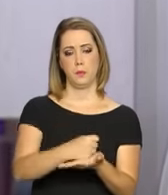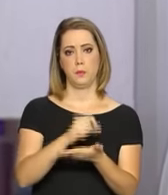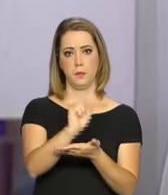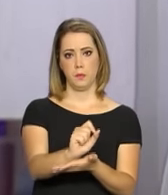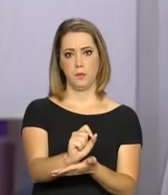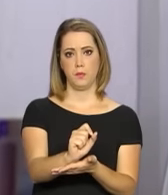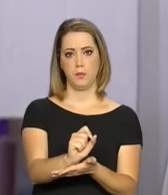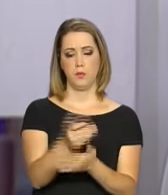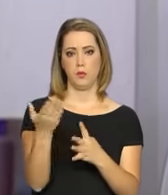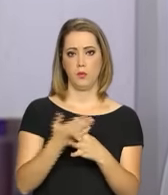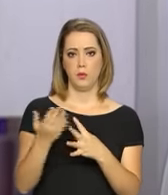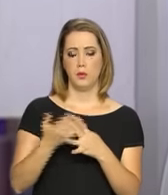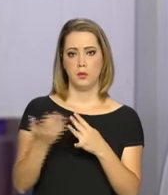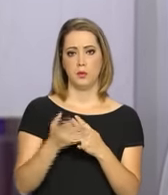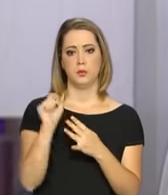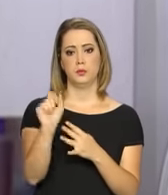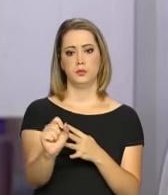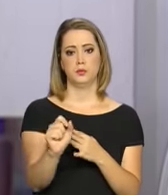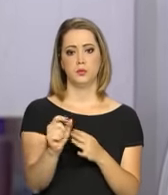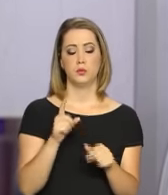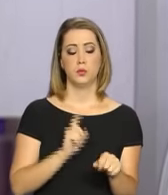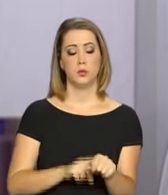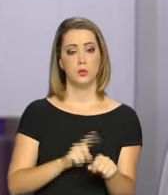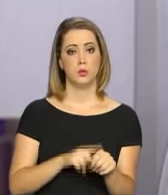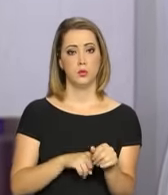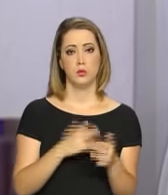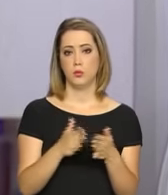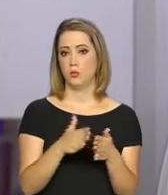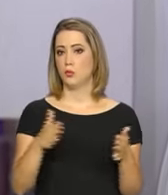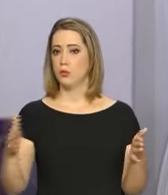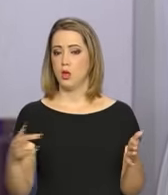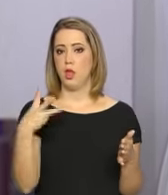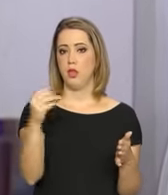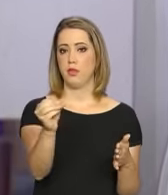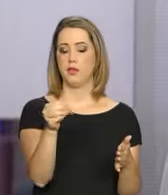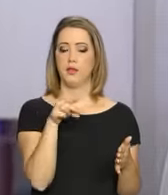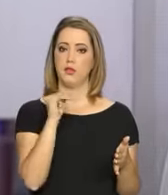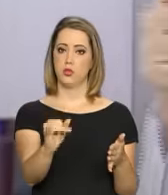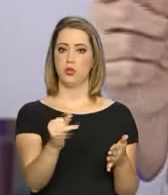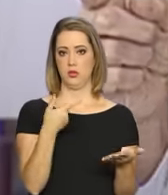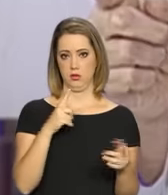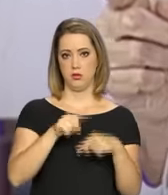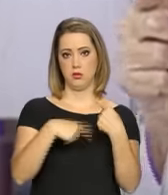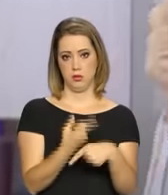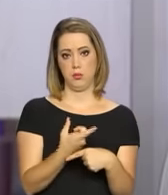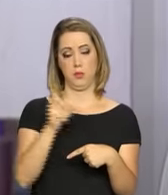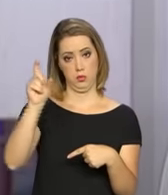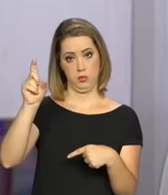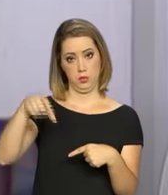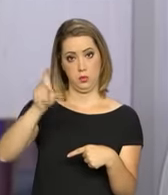no rotativo um prazo máximo de 30 dias a partir